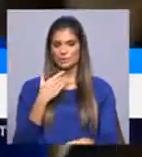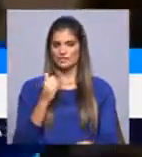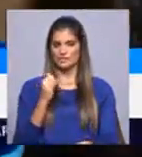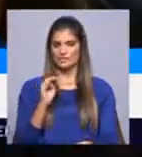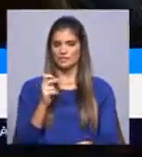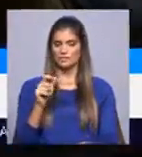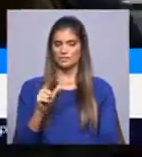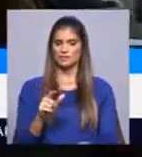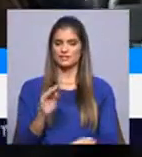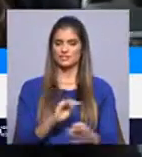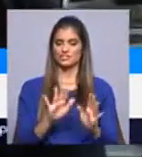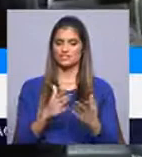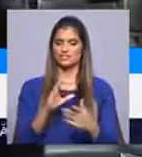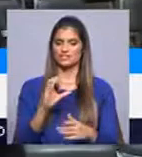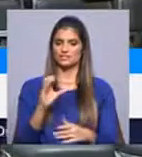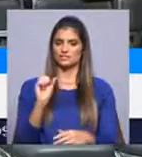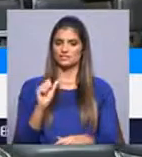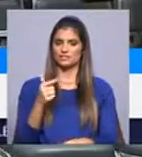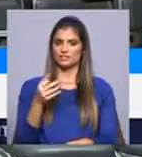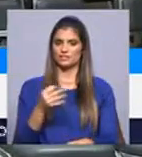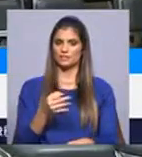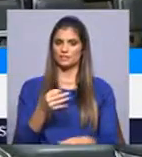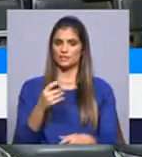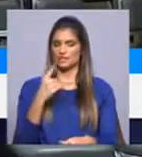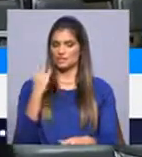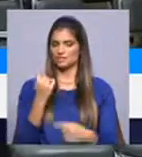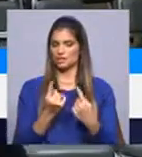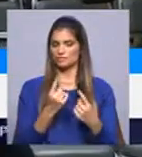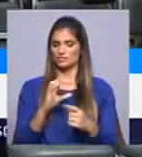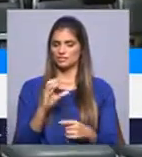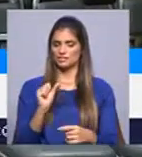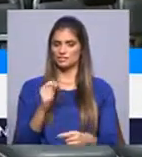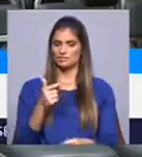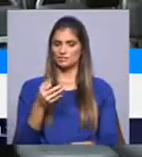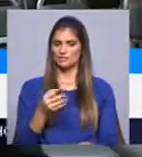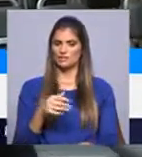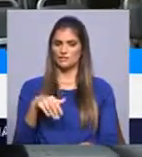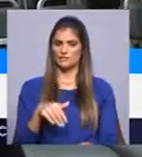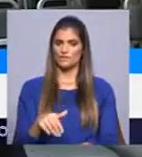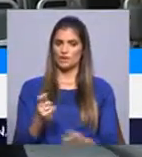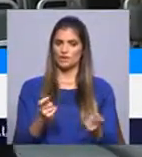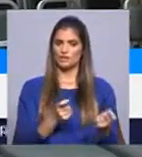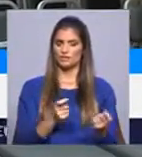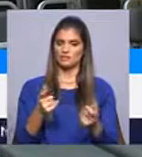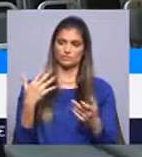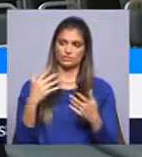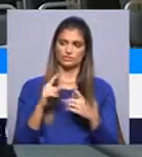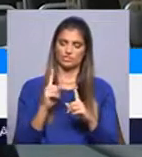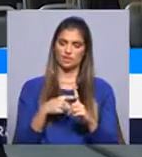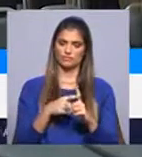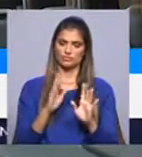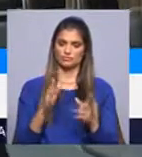Camarinha, secretária-geral da CGTP, a deixar aqui algumas iniciativas que a CGTP vai organizar ao longo deste ano, a